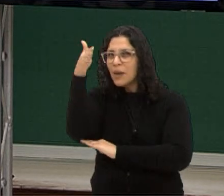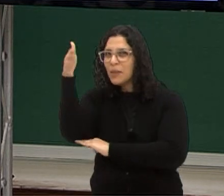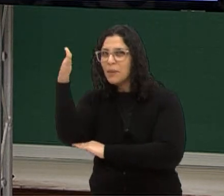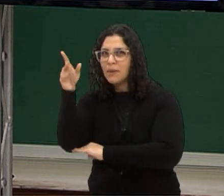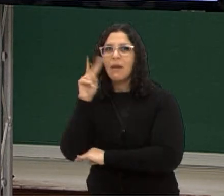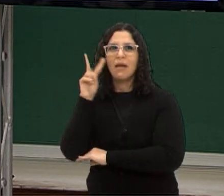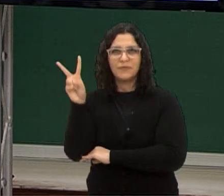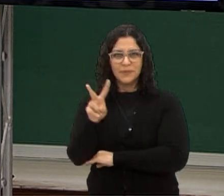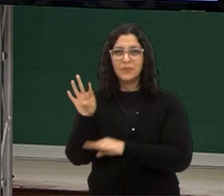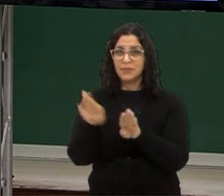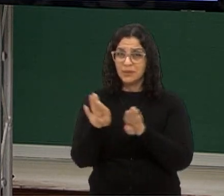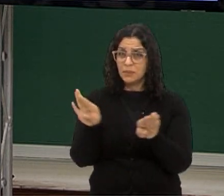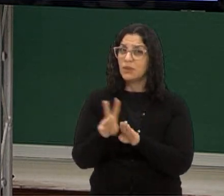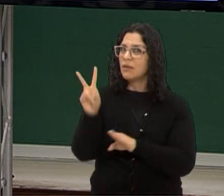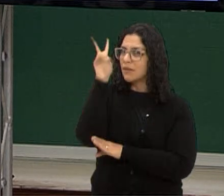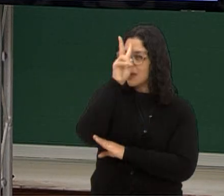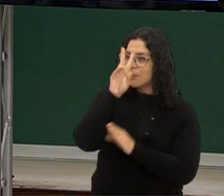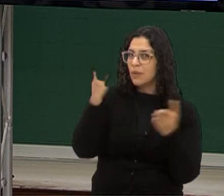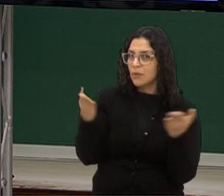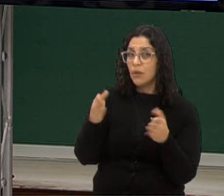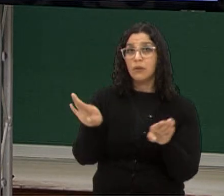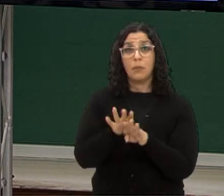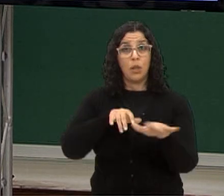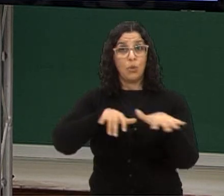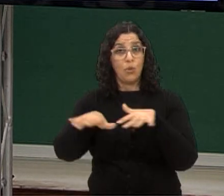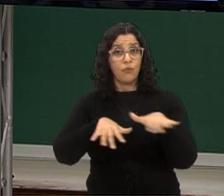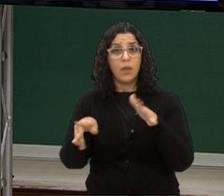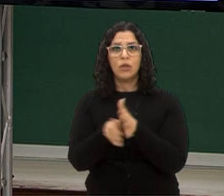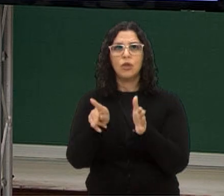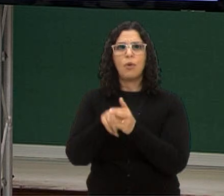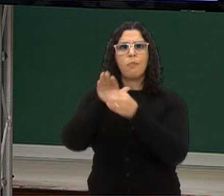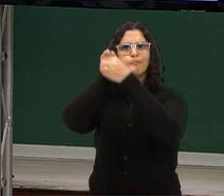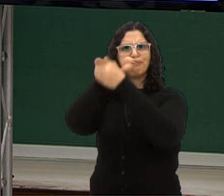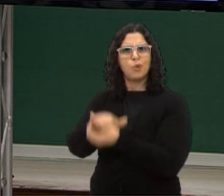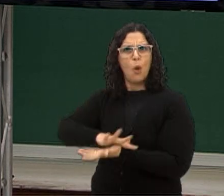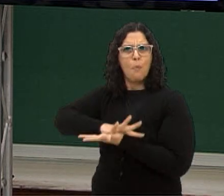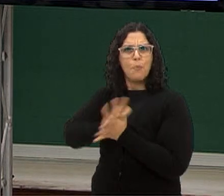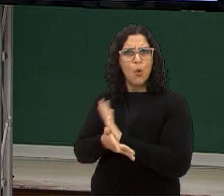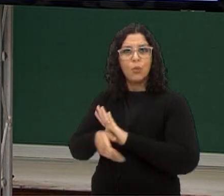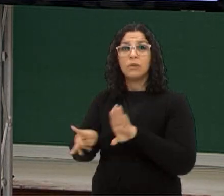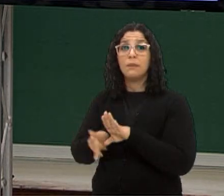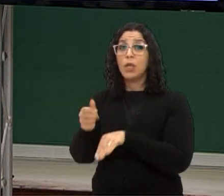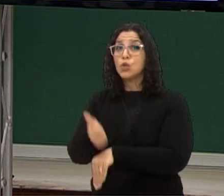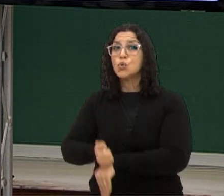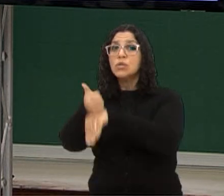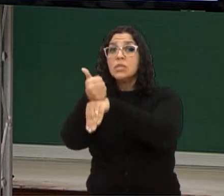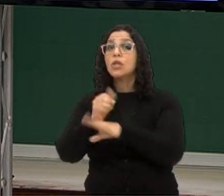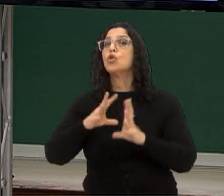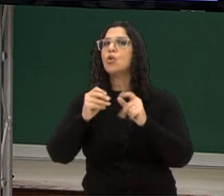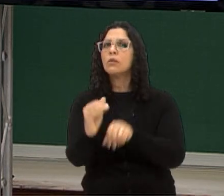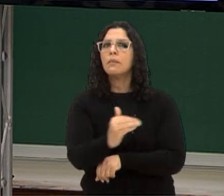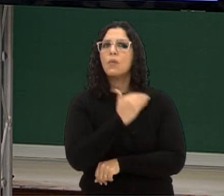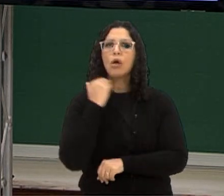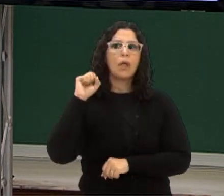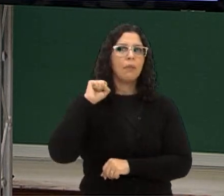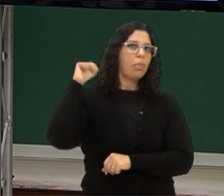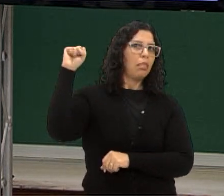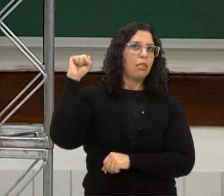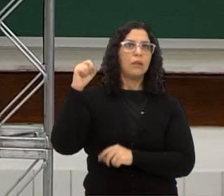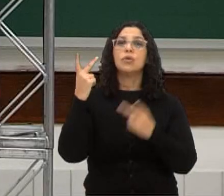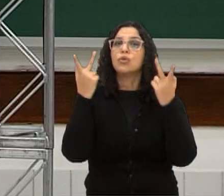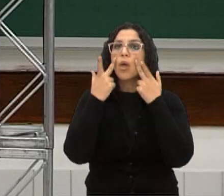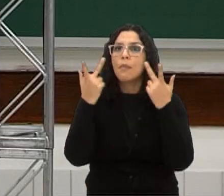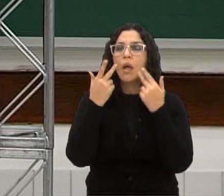analisamos? Pois bem, é isso aqui que a gente está relembrando. O movimento foi reprimido e os principais líderes condenados à morte, algo que já era